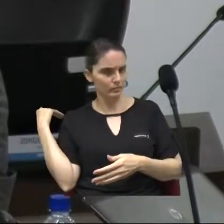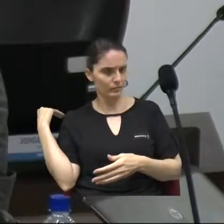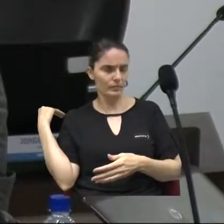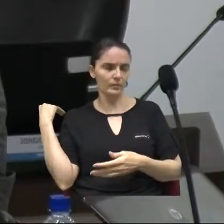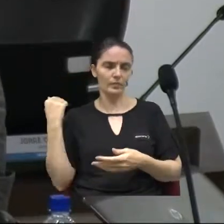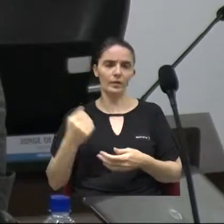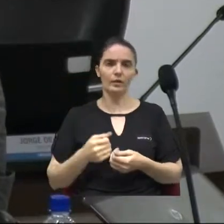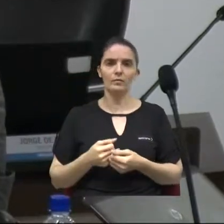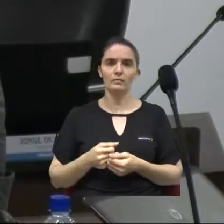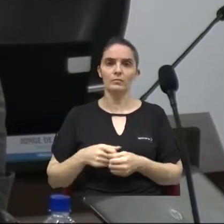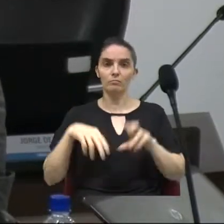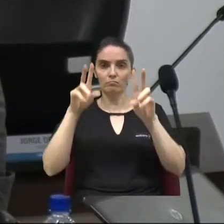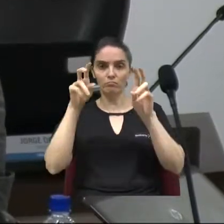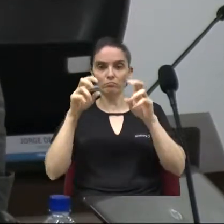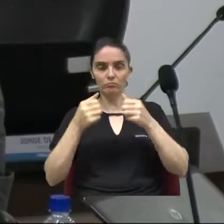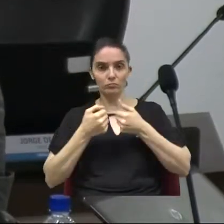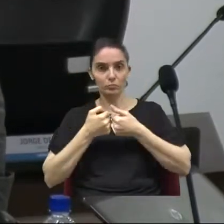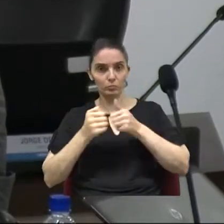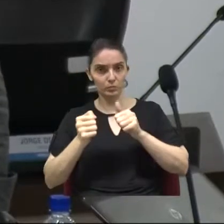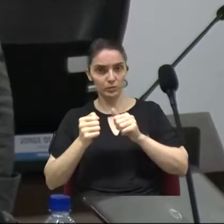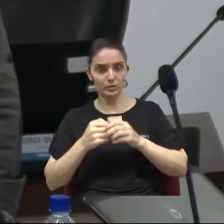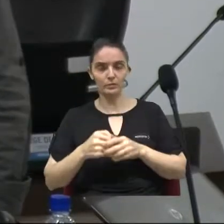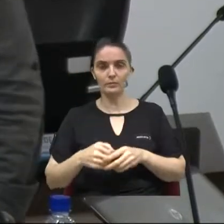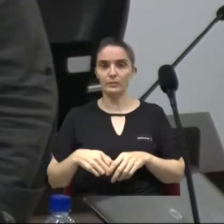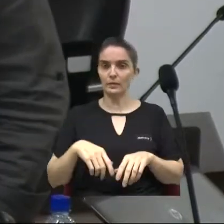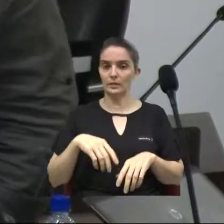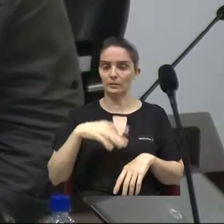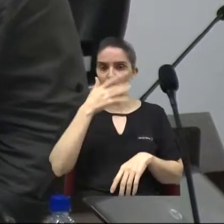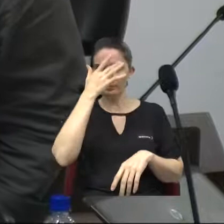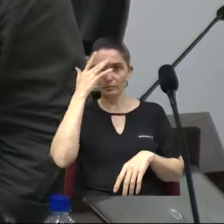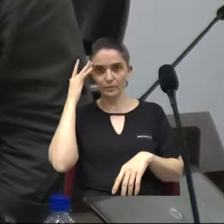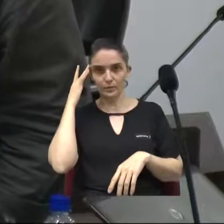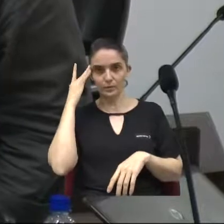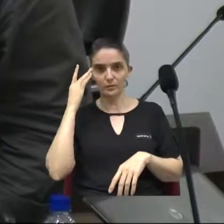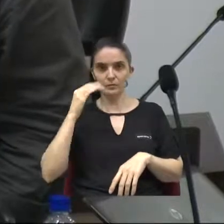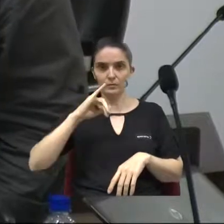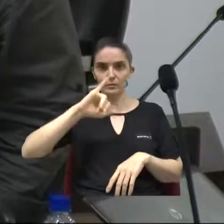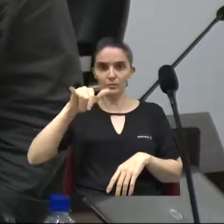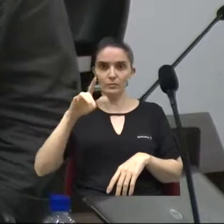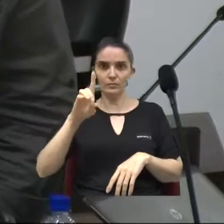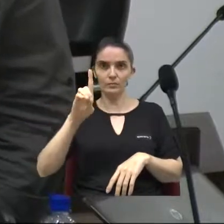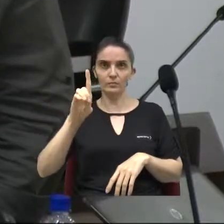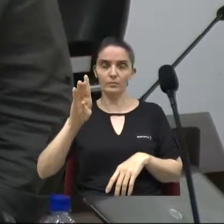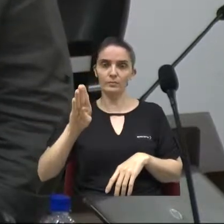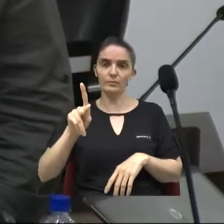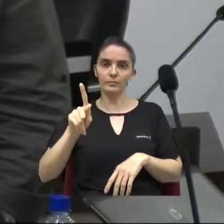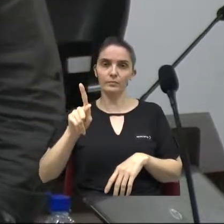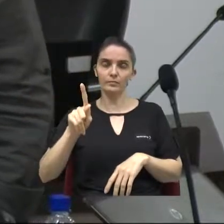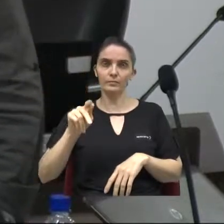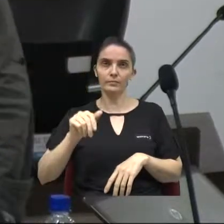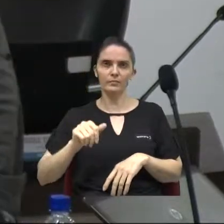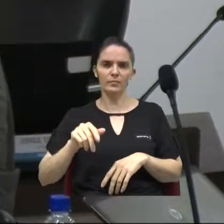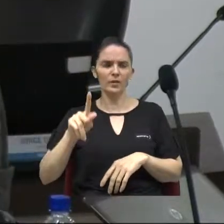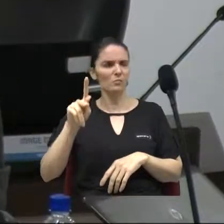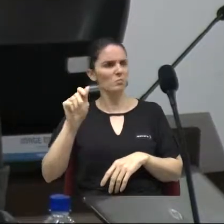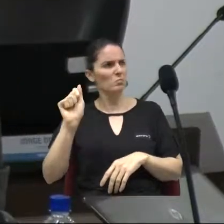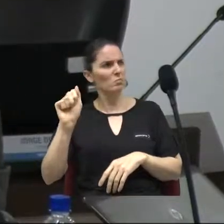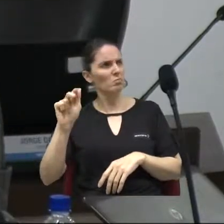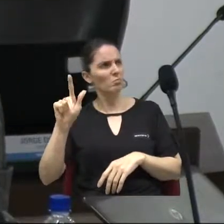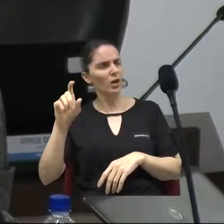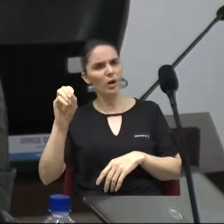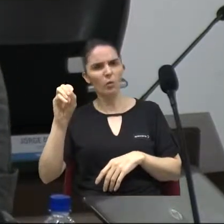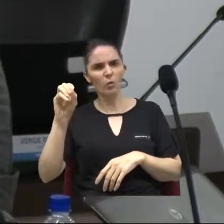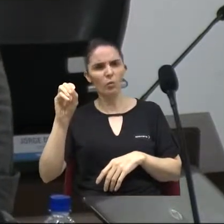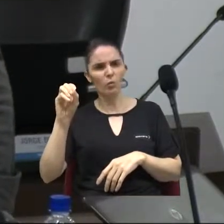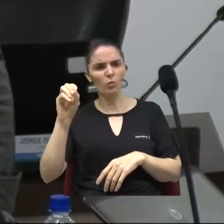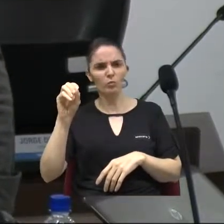atrás, usar a tribuna livre, a JTP, eu acho que Paulo, o nome dele, se não me engano, e